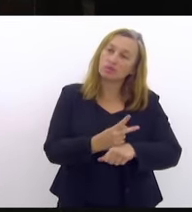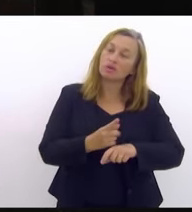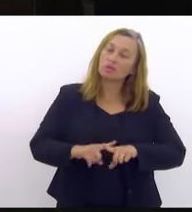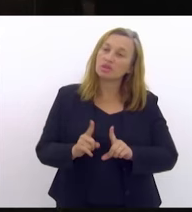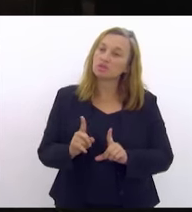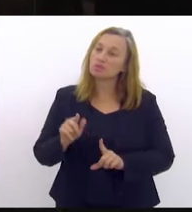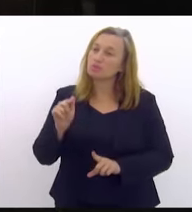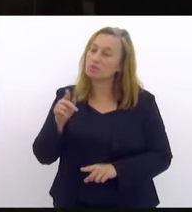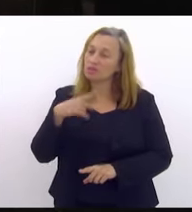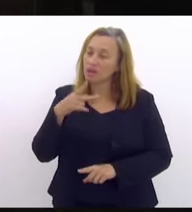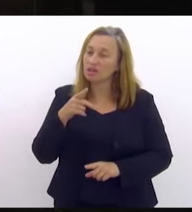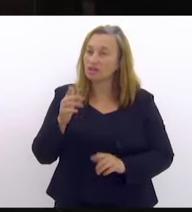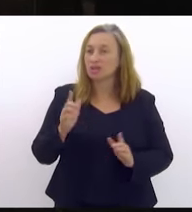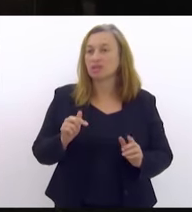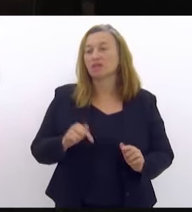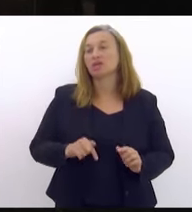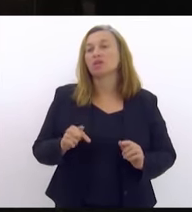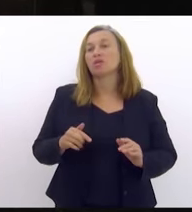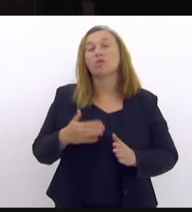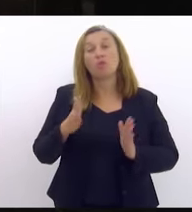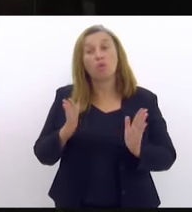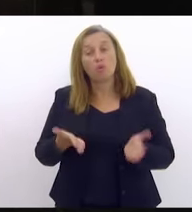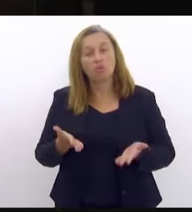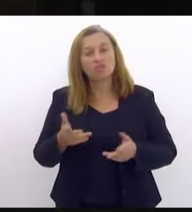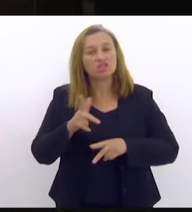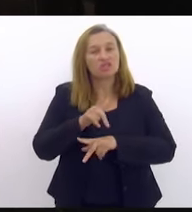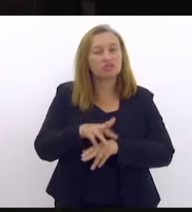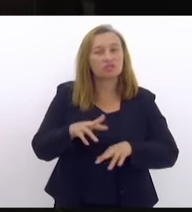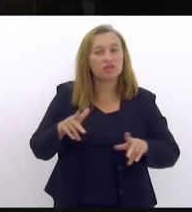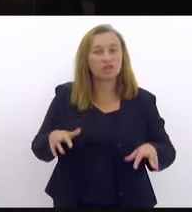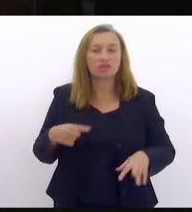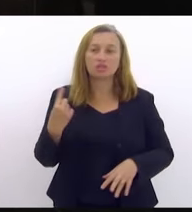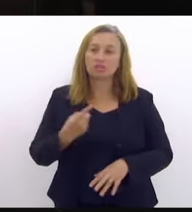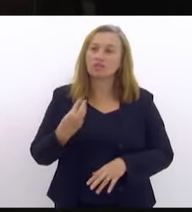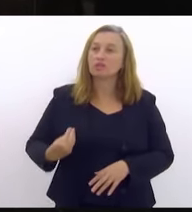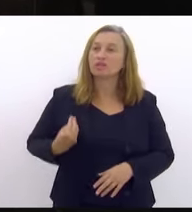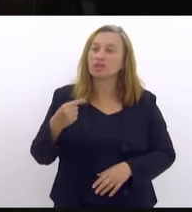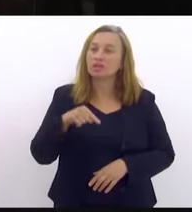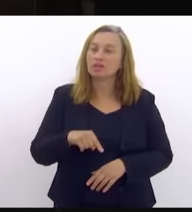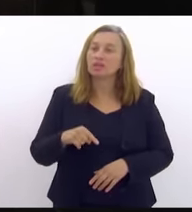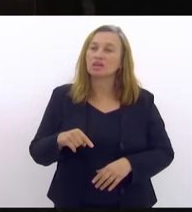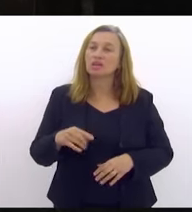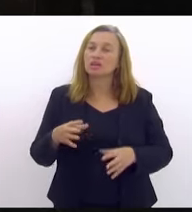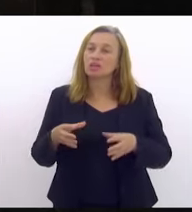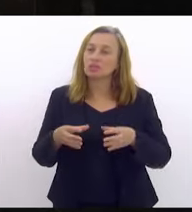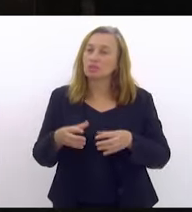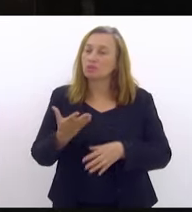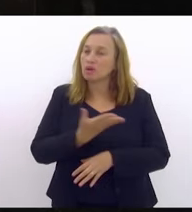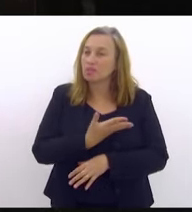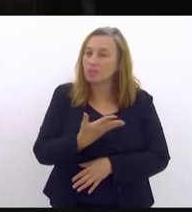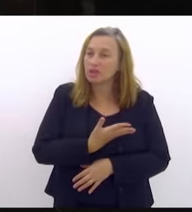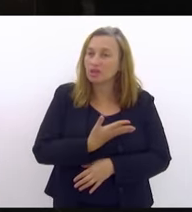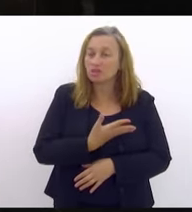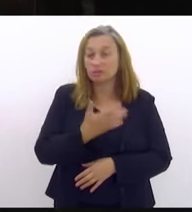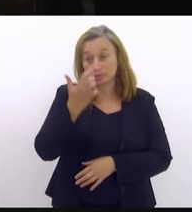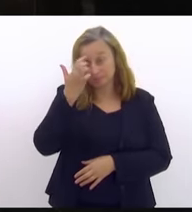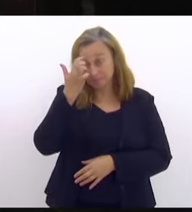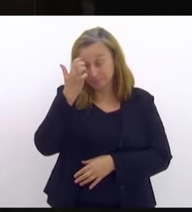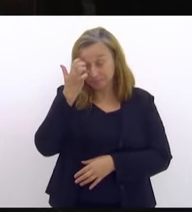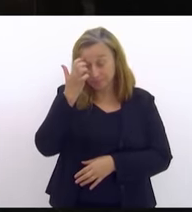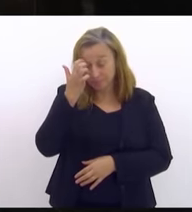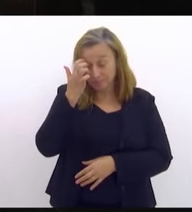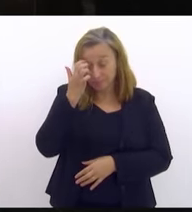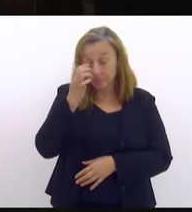foi falado aqui, hoje é diferenciado. A gente está aqui entre amigos, entre pessoas conhecidas, pessoas que a gente